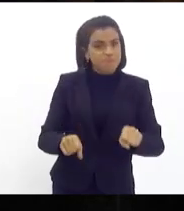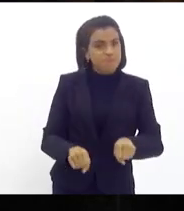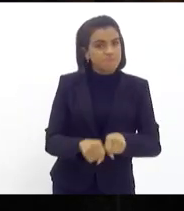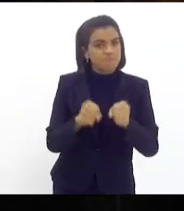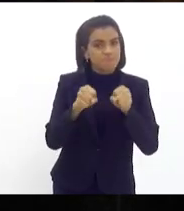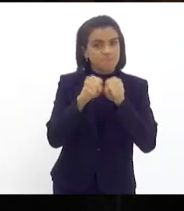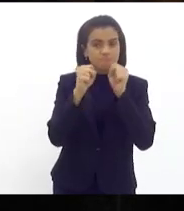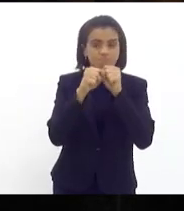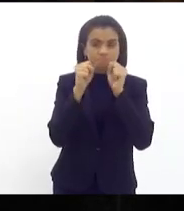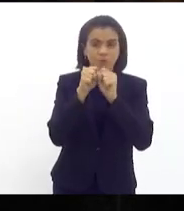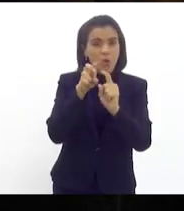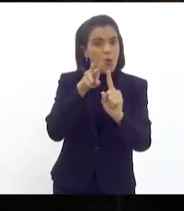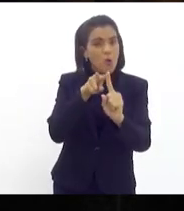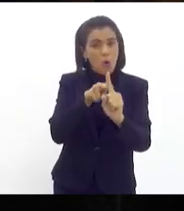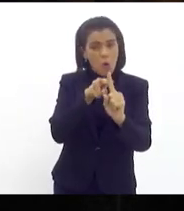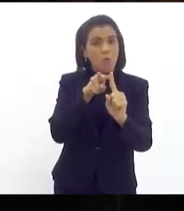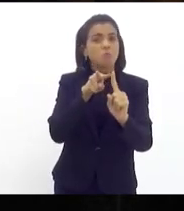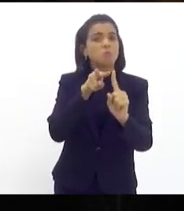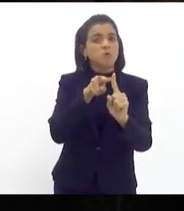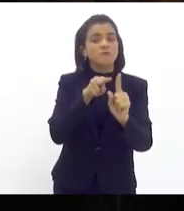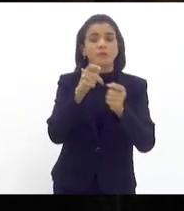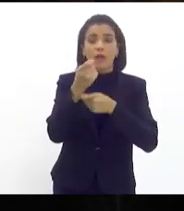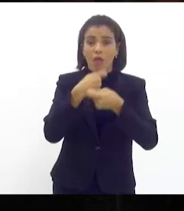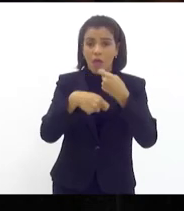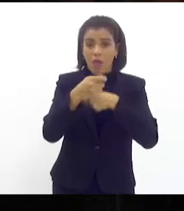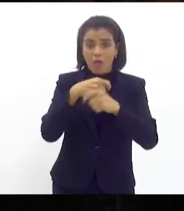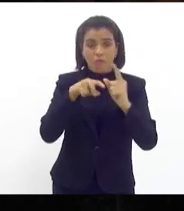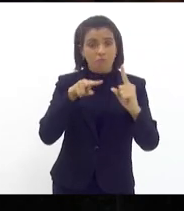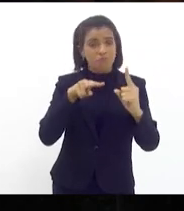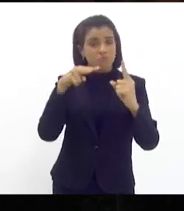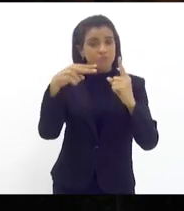seja o seu ponto de vista econômico social